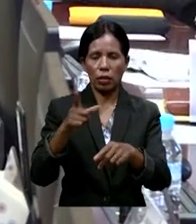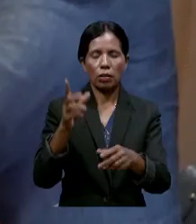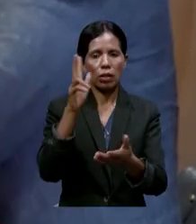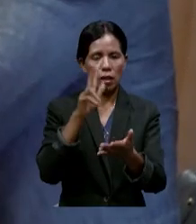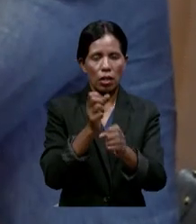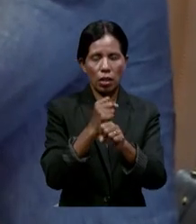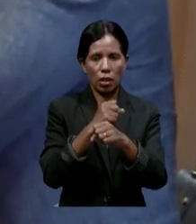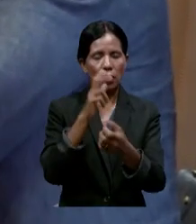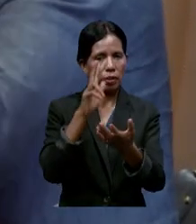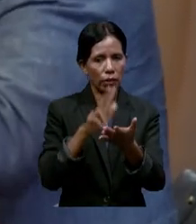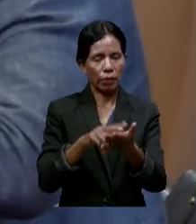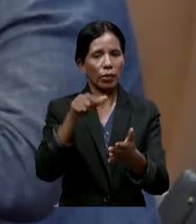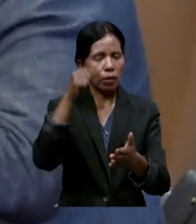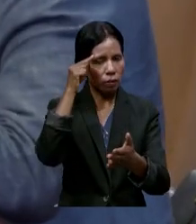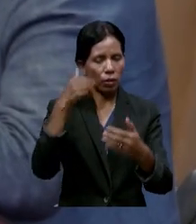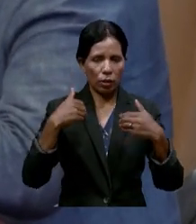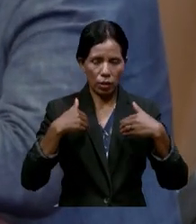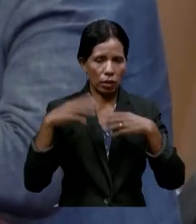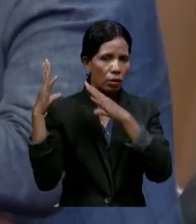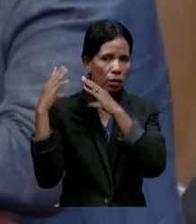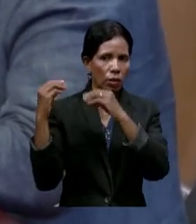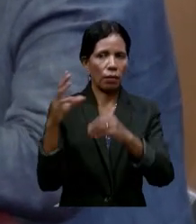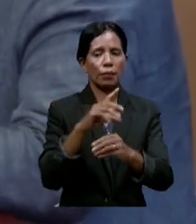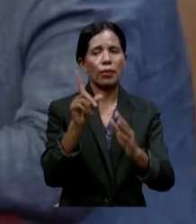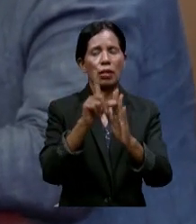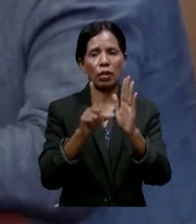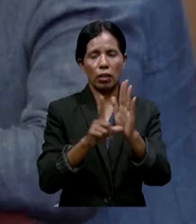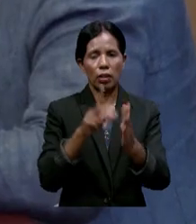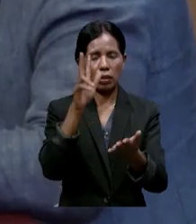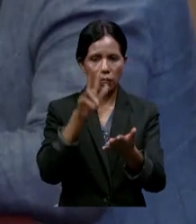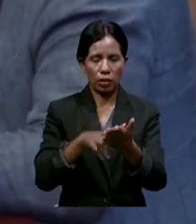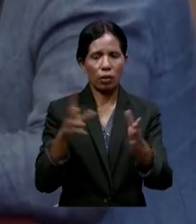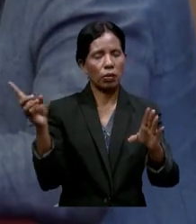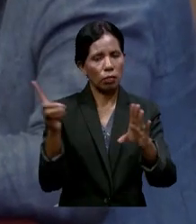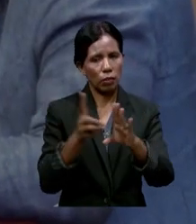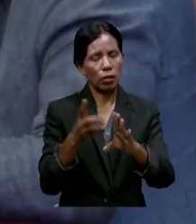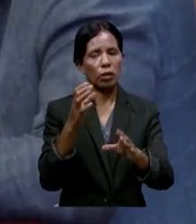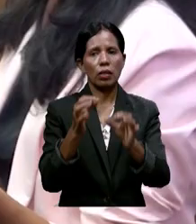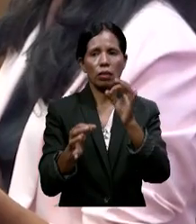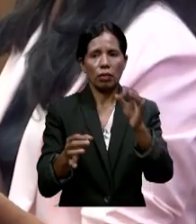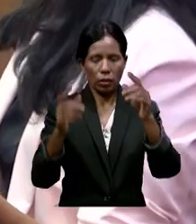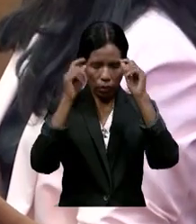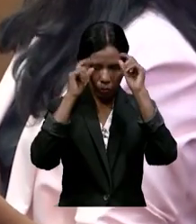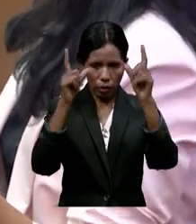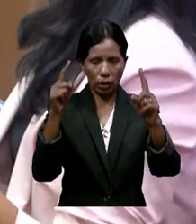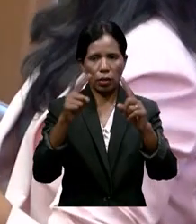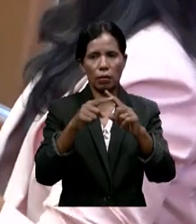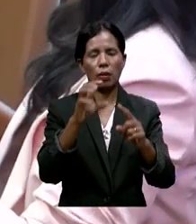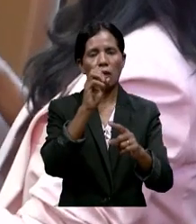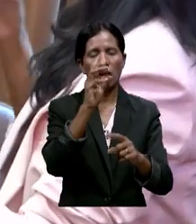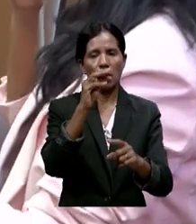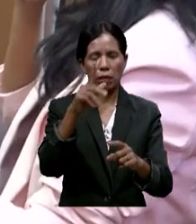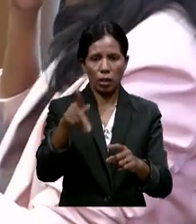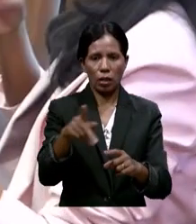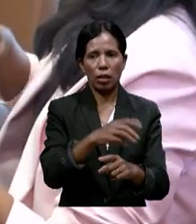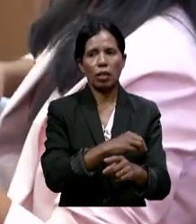ratifikasaun. Governante ne ia esperansa katak organ legislativo sei ratifika dokumento refere. Maske adizan Timor Leste ba OMK ne etang kritika